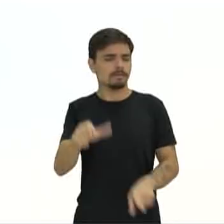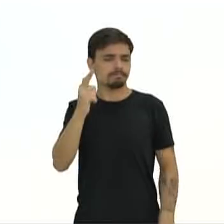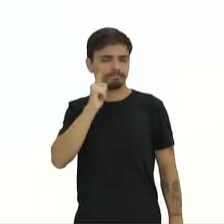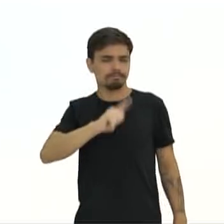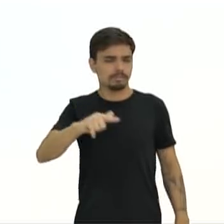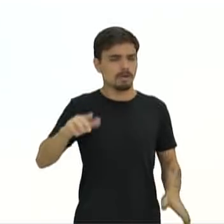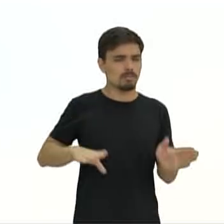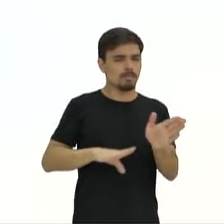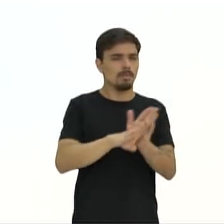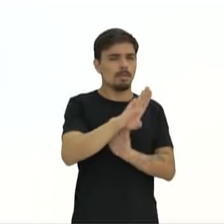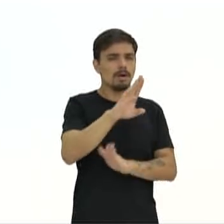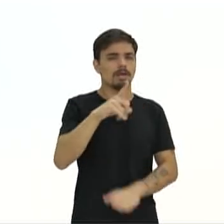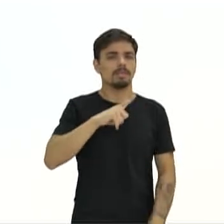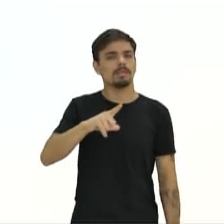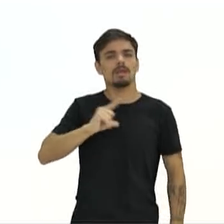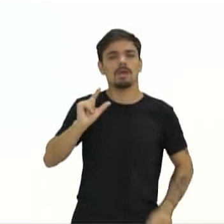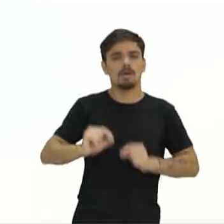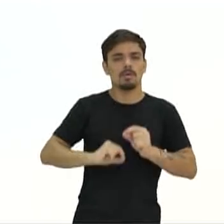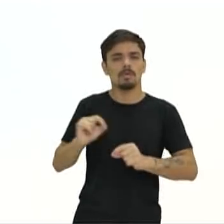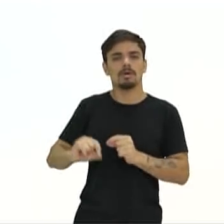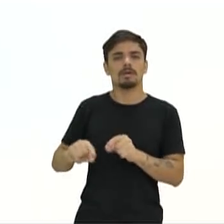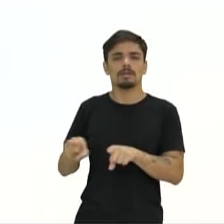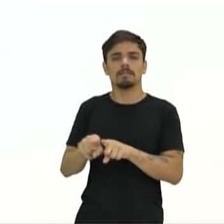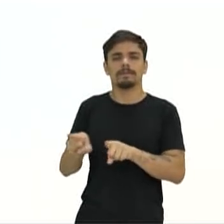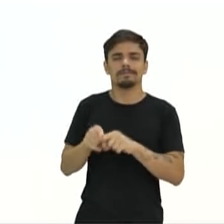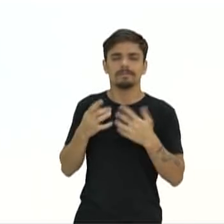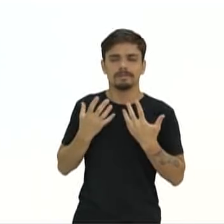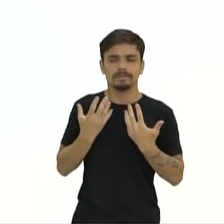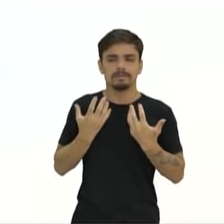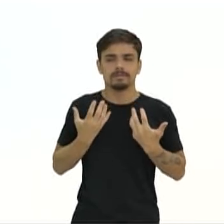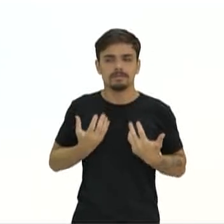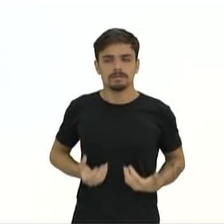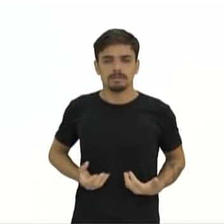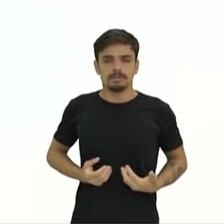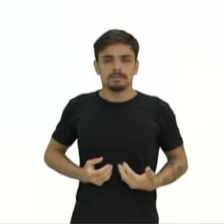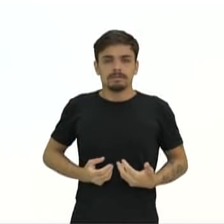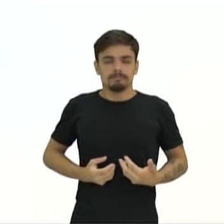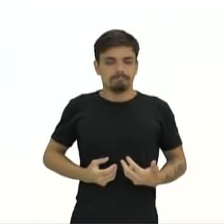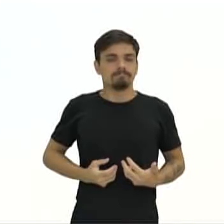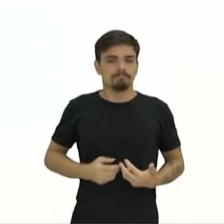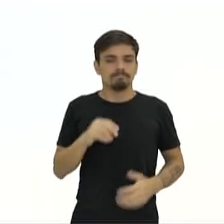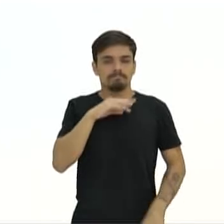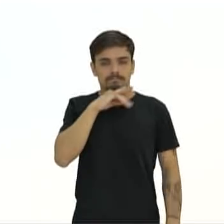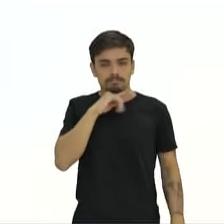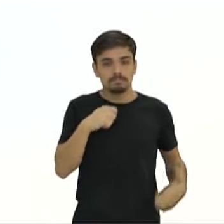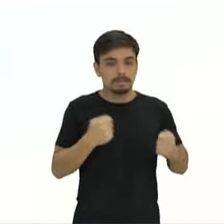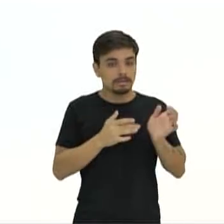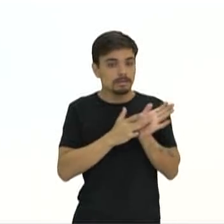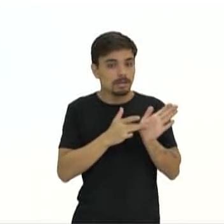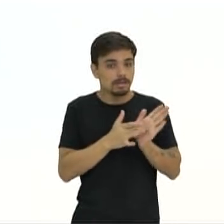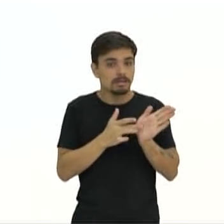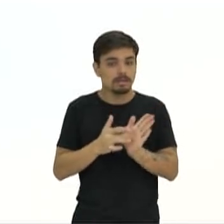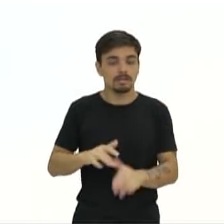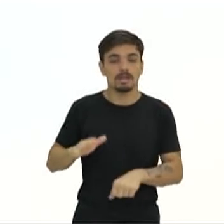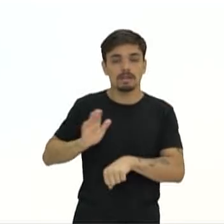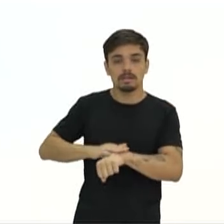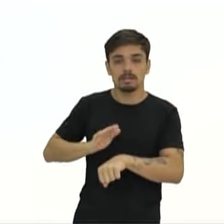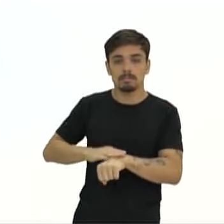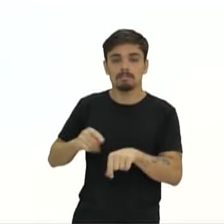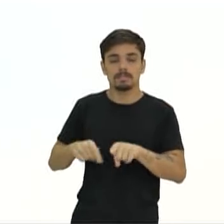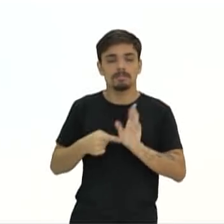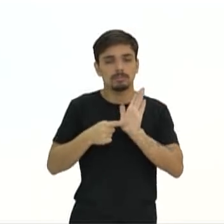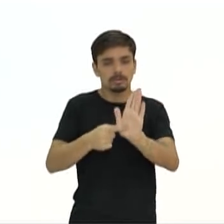sucesso, carregamos mais um ônus pesadíssimo e cruel. Temos de enganar o tempo. Temos de aparentar